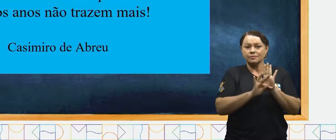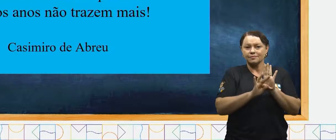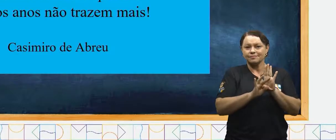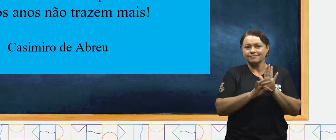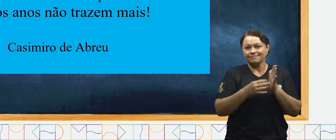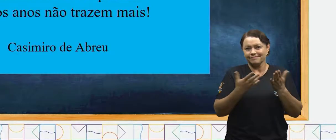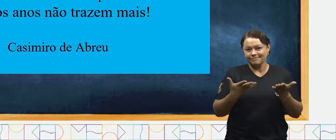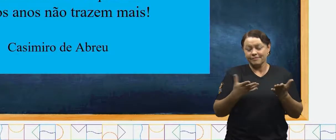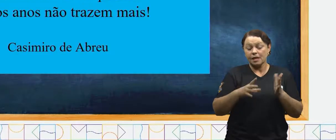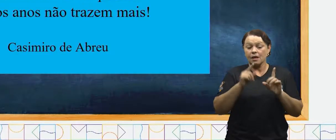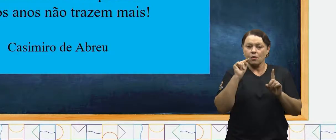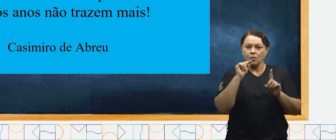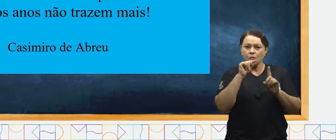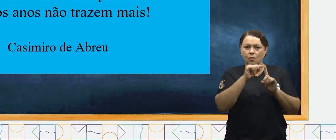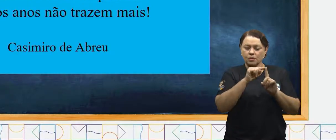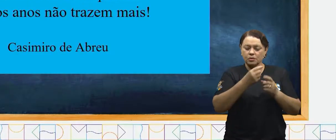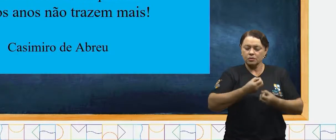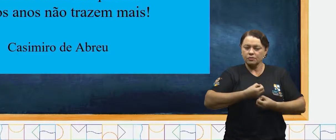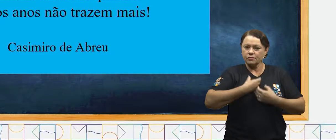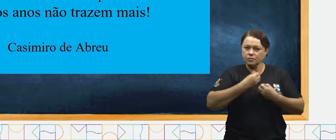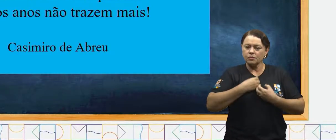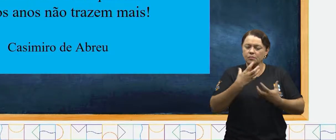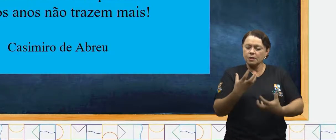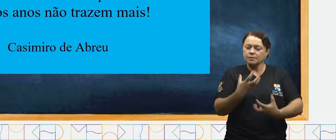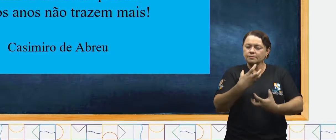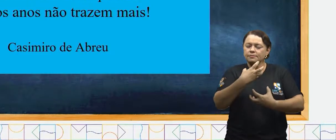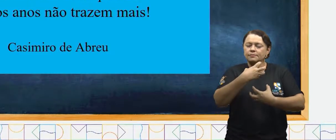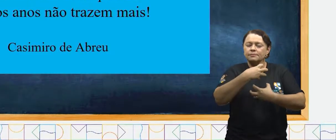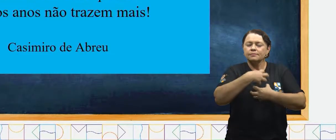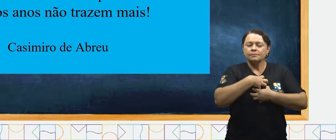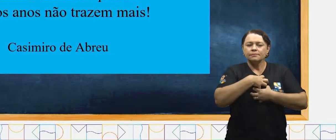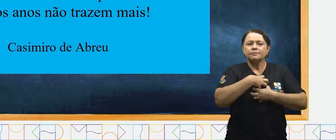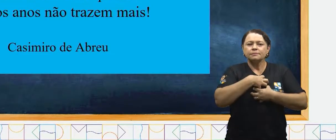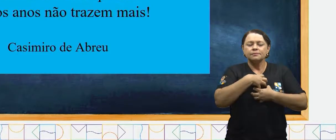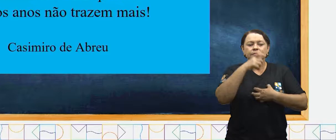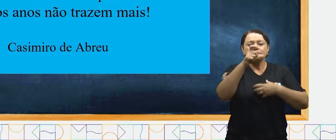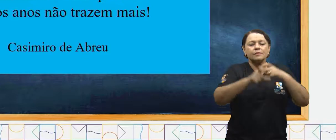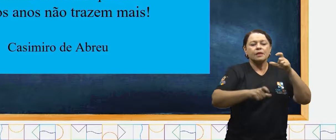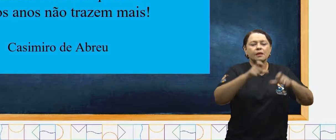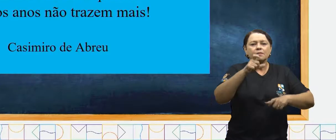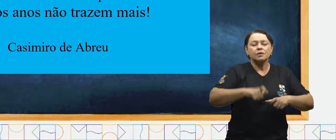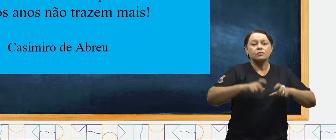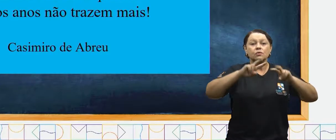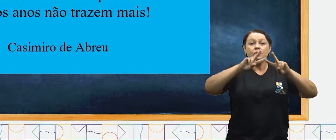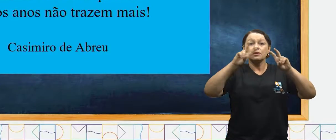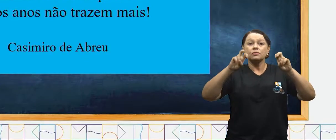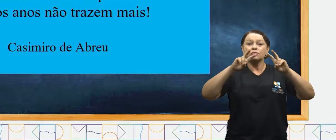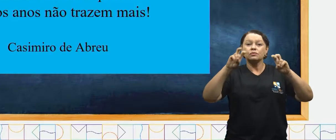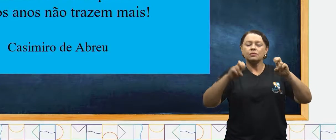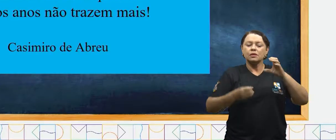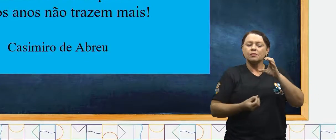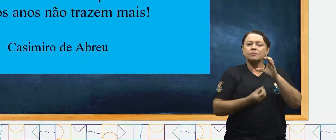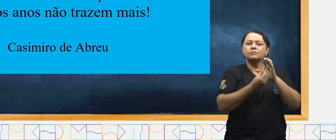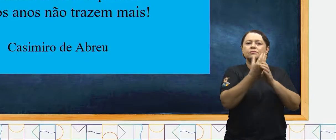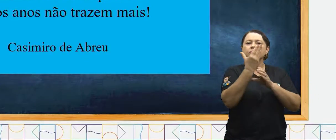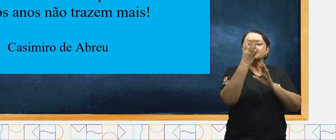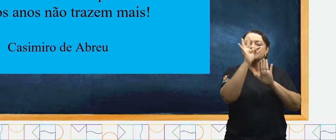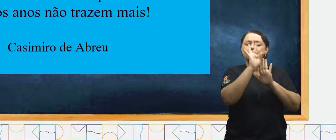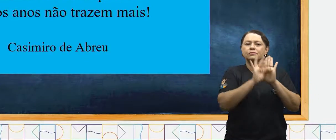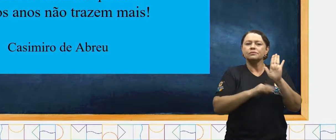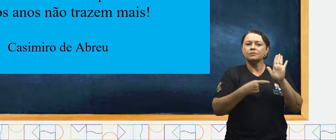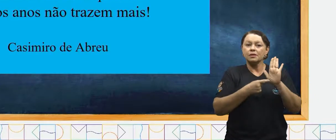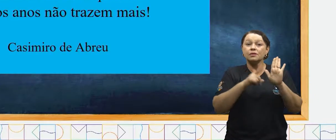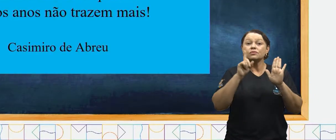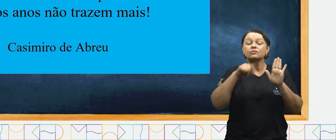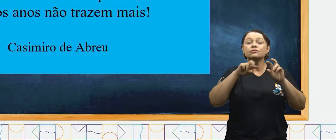objetivo do poema é sensibilizar o leitor quanto ao assunto desenvolvido aqui, que é